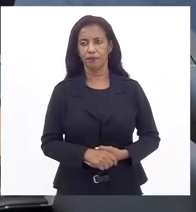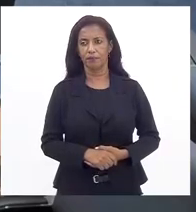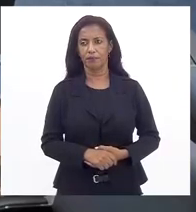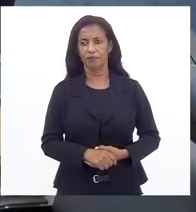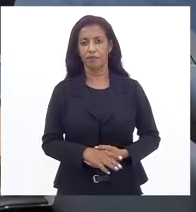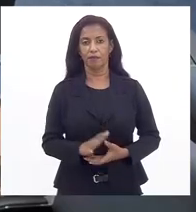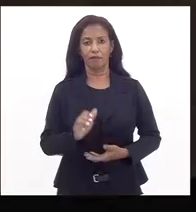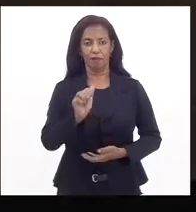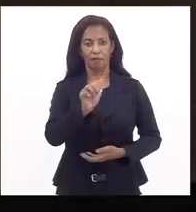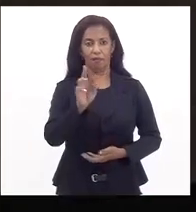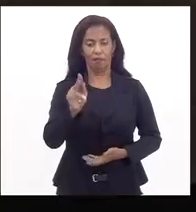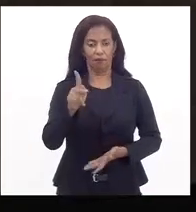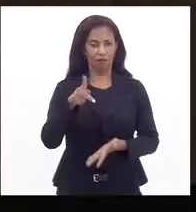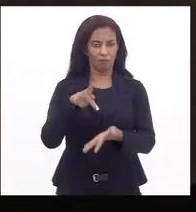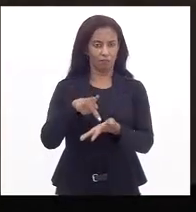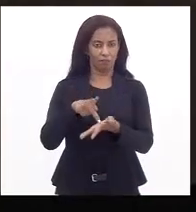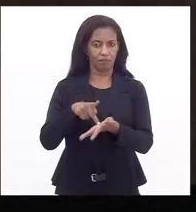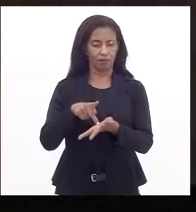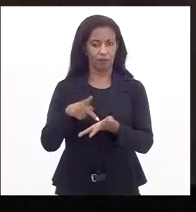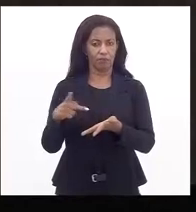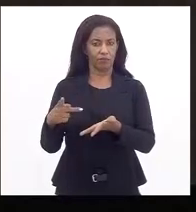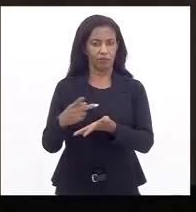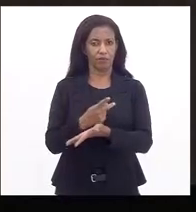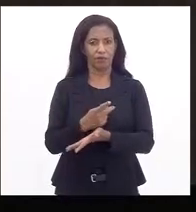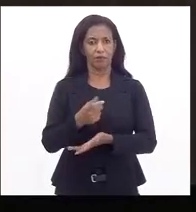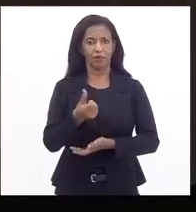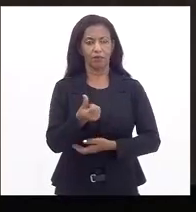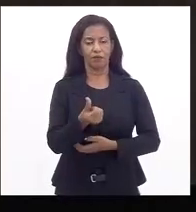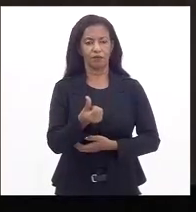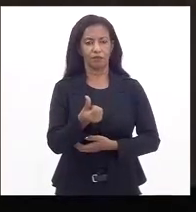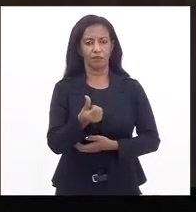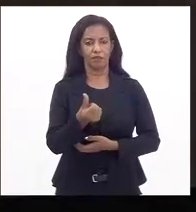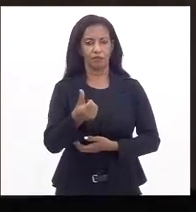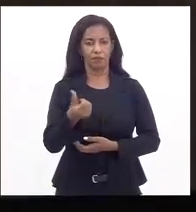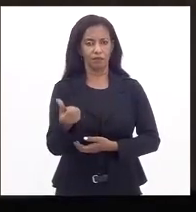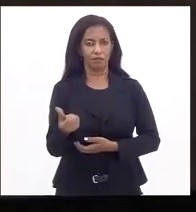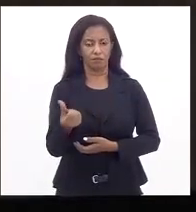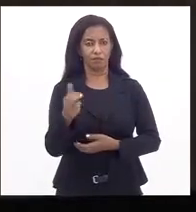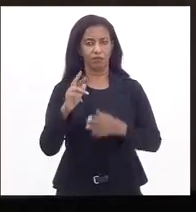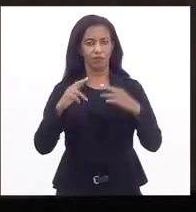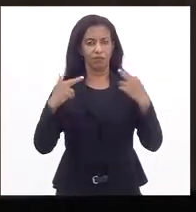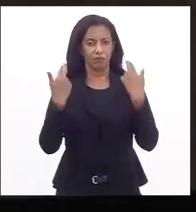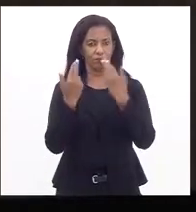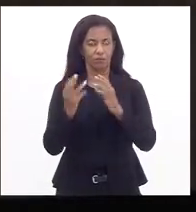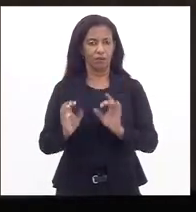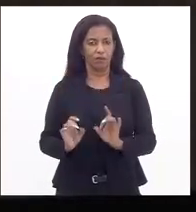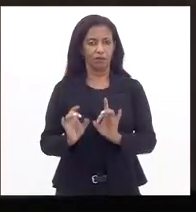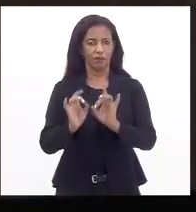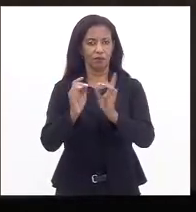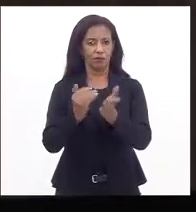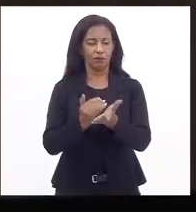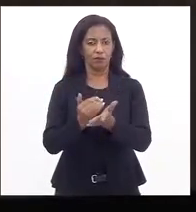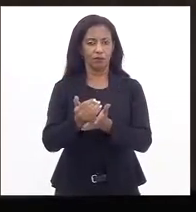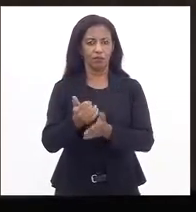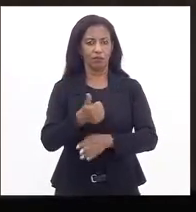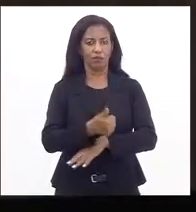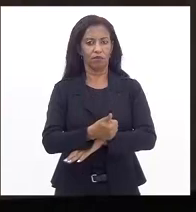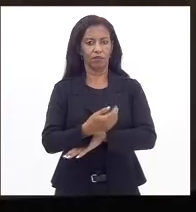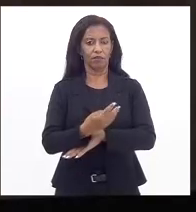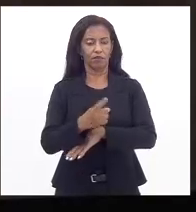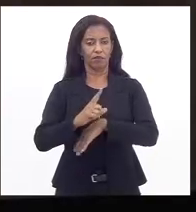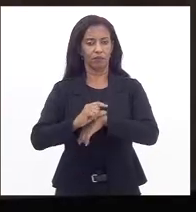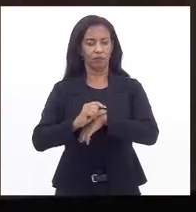a ata reflete com exatidão o ocorrido na septuagésima sexta sessão ordinária que iniciadas